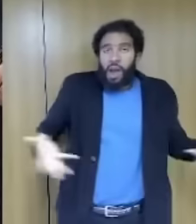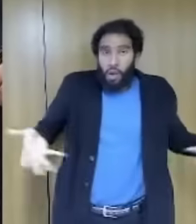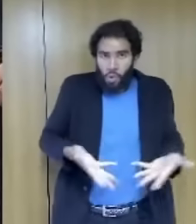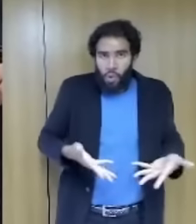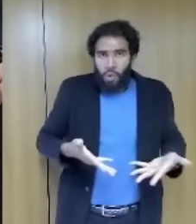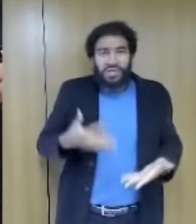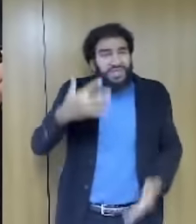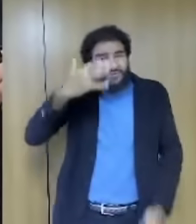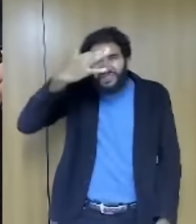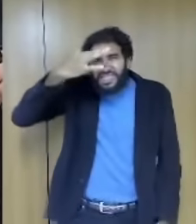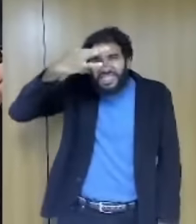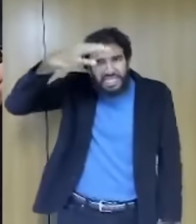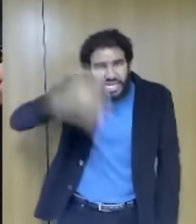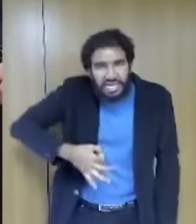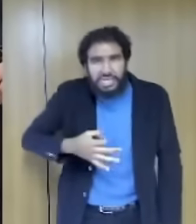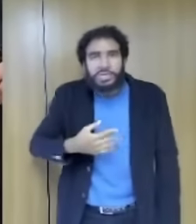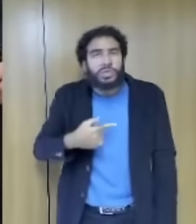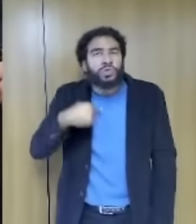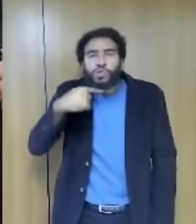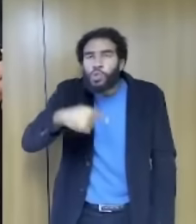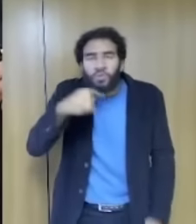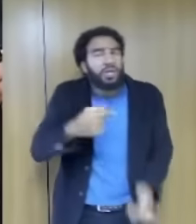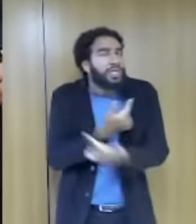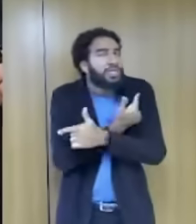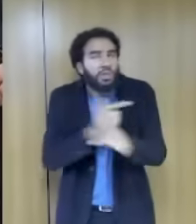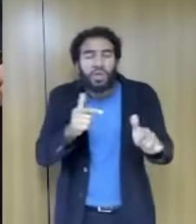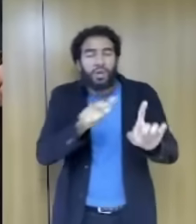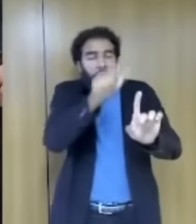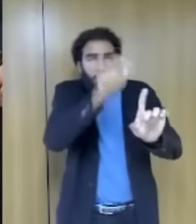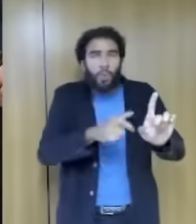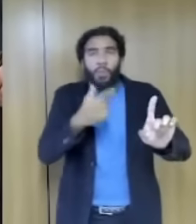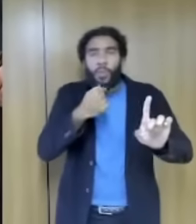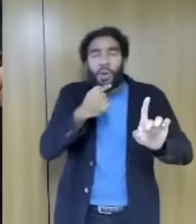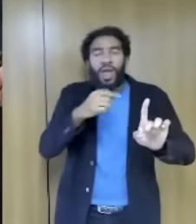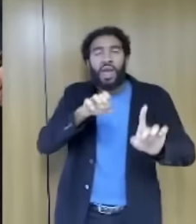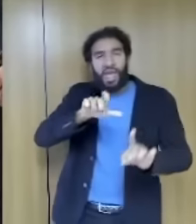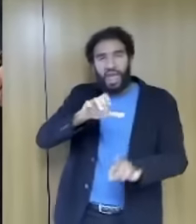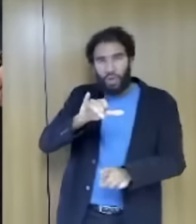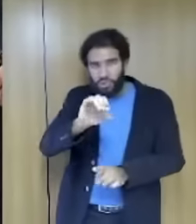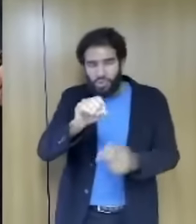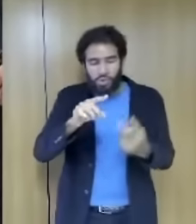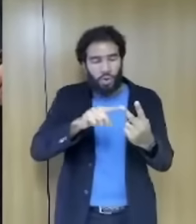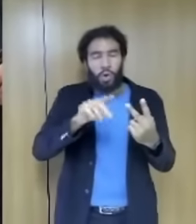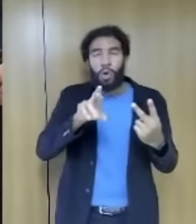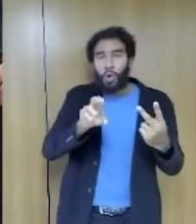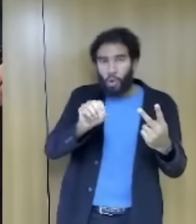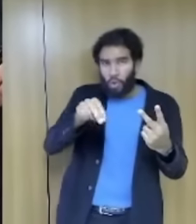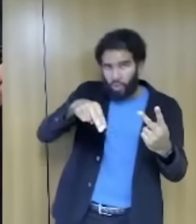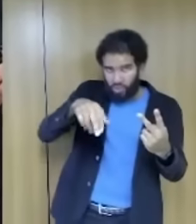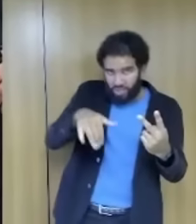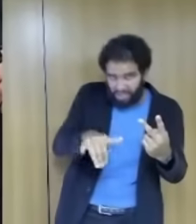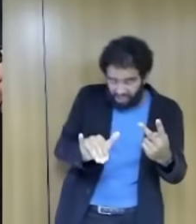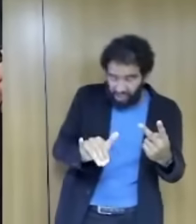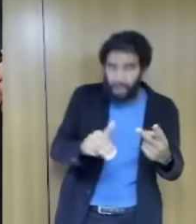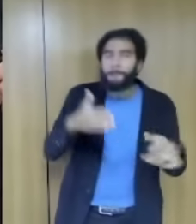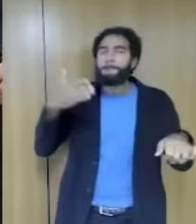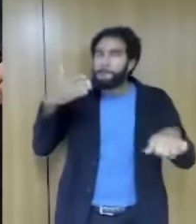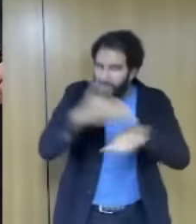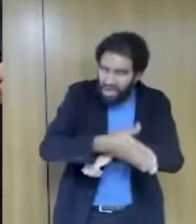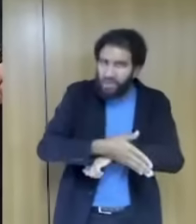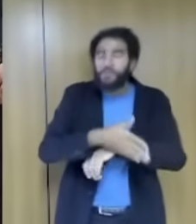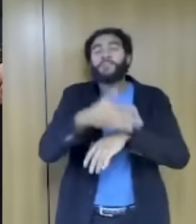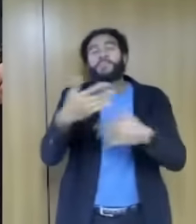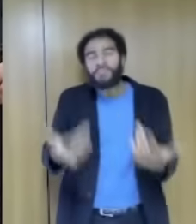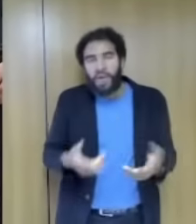modo inequívoco a participação do senhor Elcio e do senhor Rony. Isto conduziu à delação